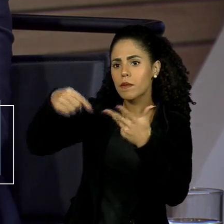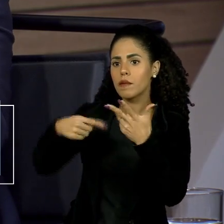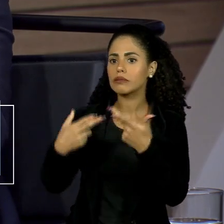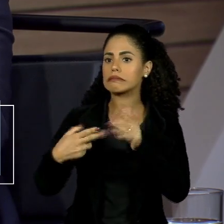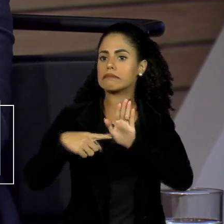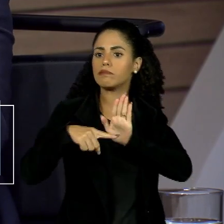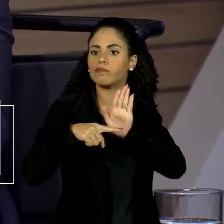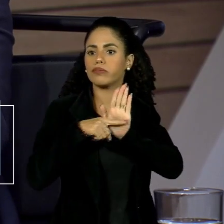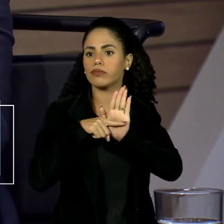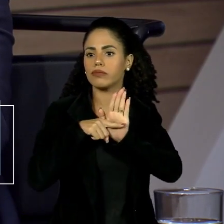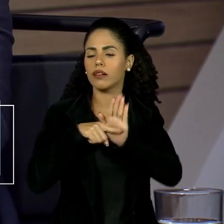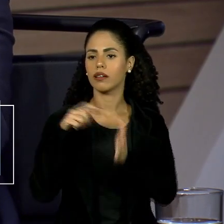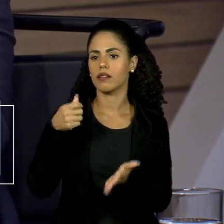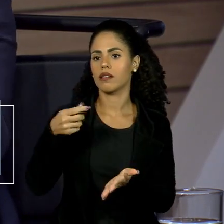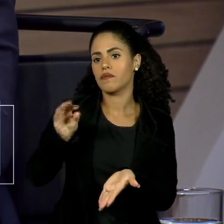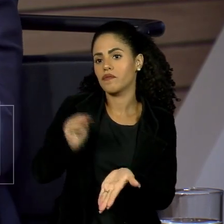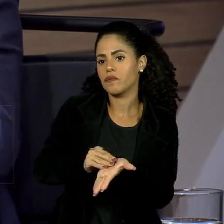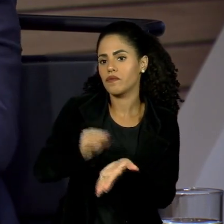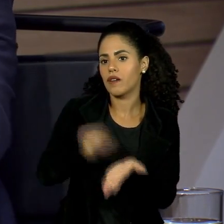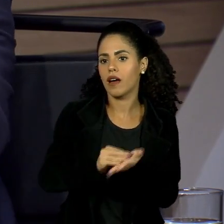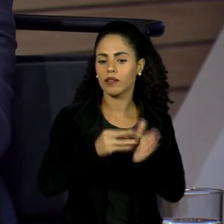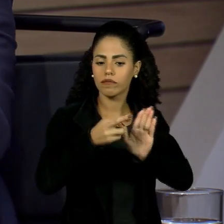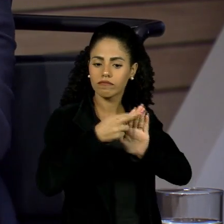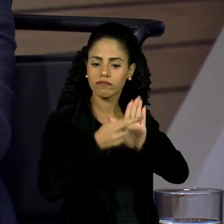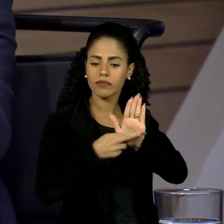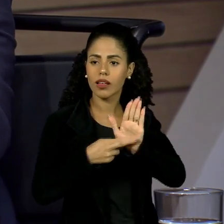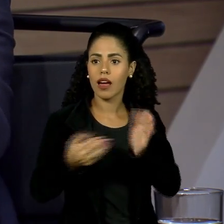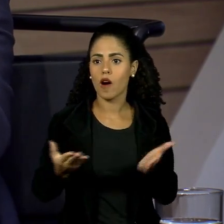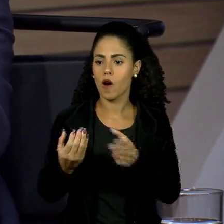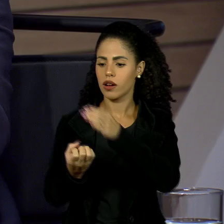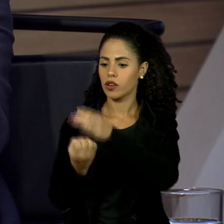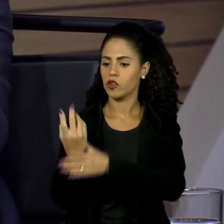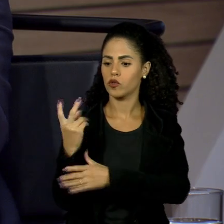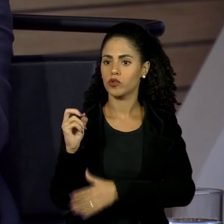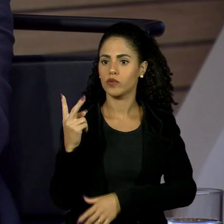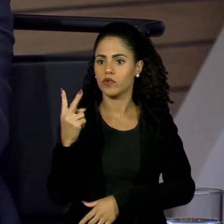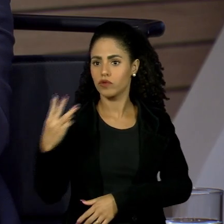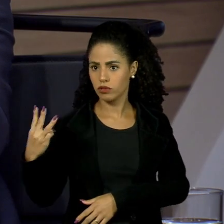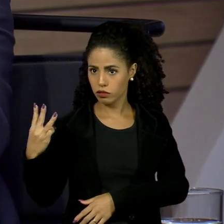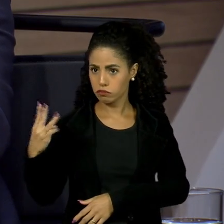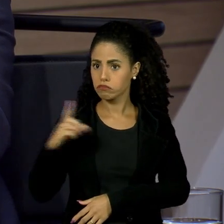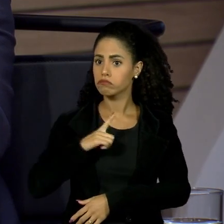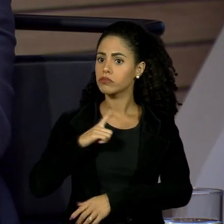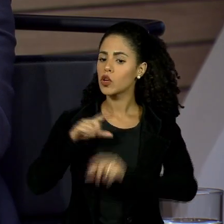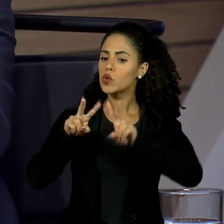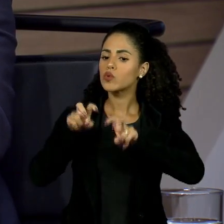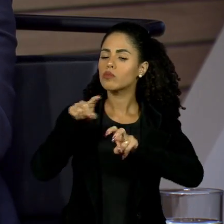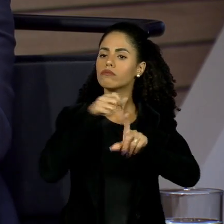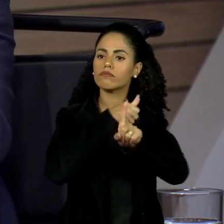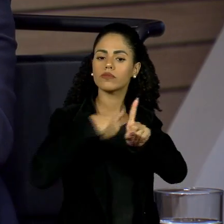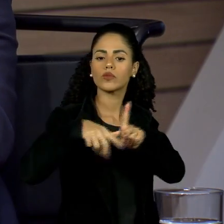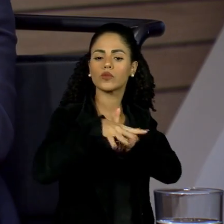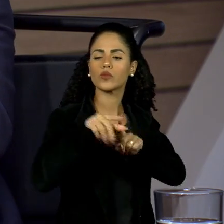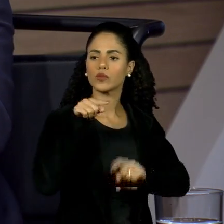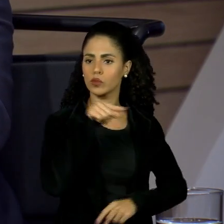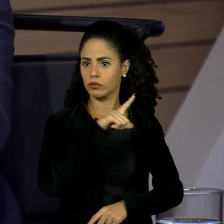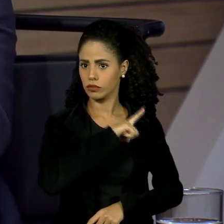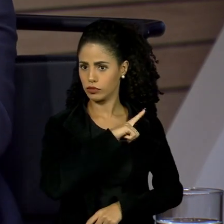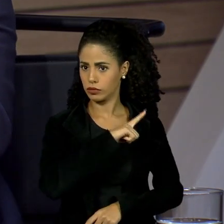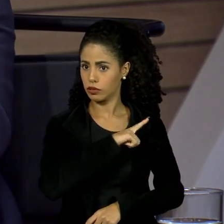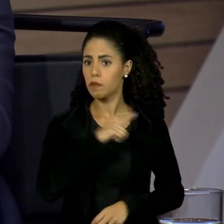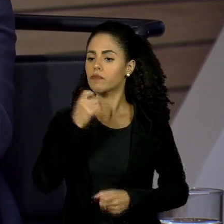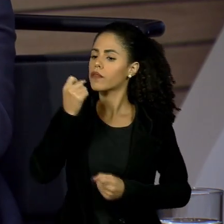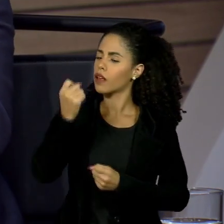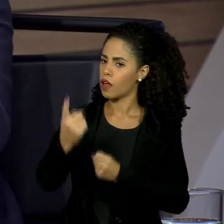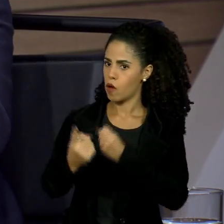que a ausência de regulamentação, que nós suprimos agora em 2023, trazia para o contexto da sociedade como um todo.